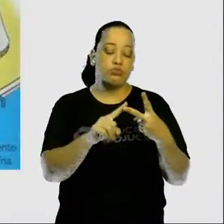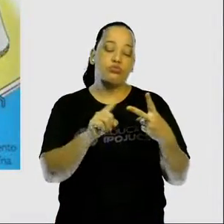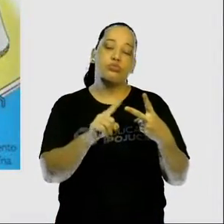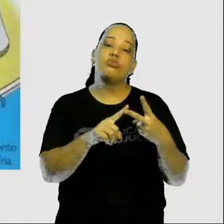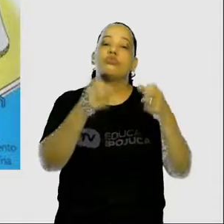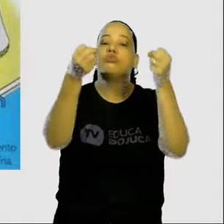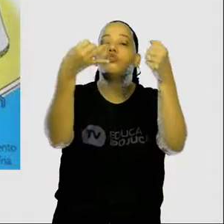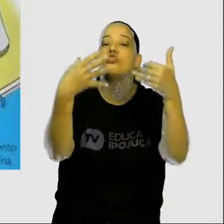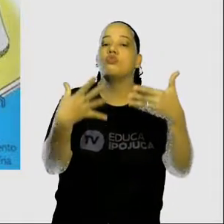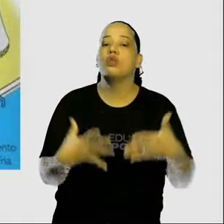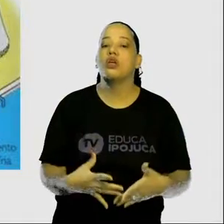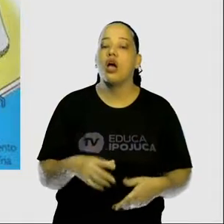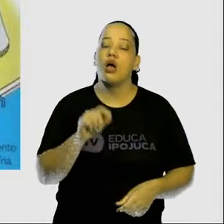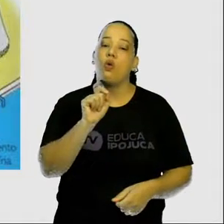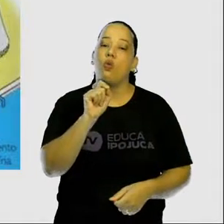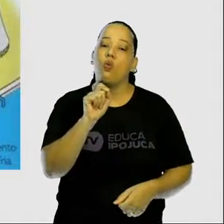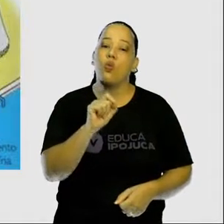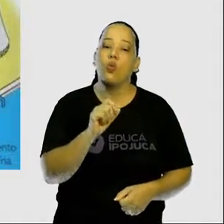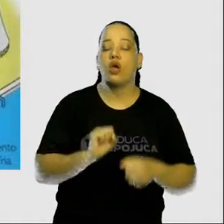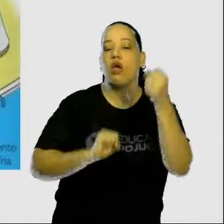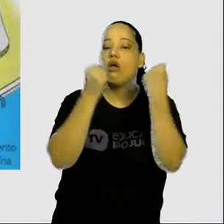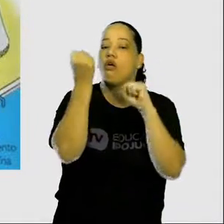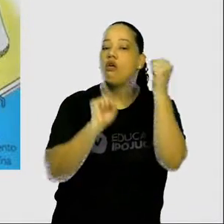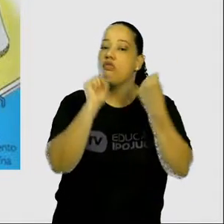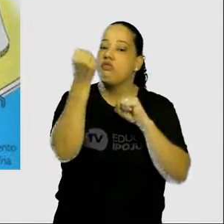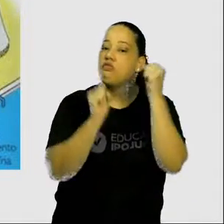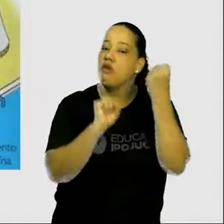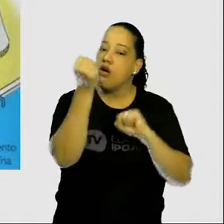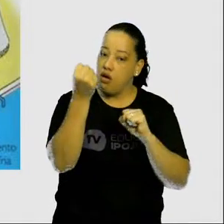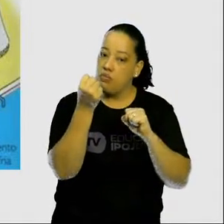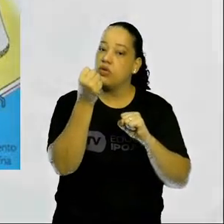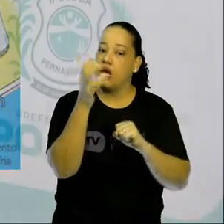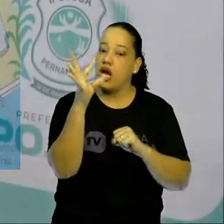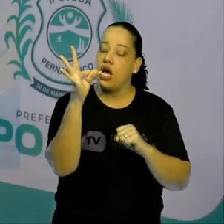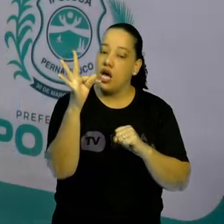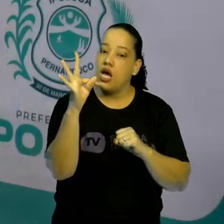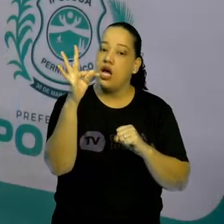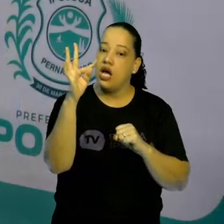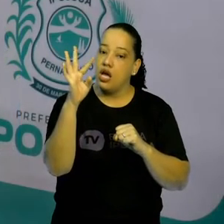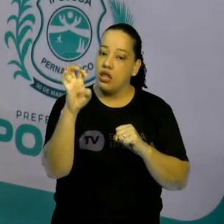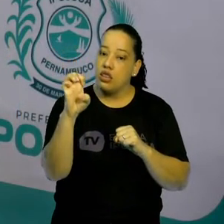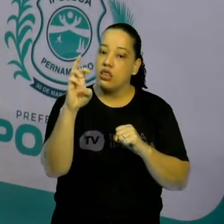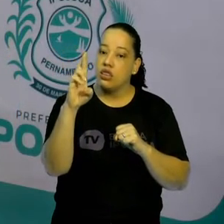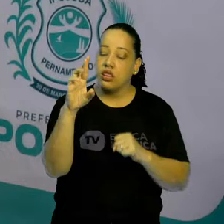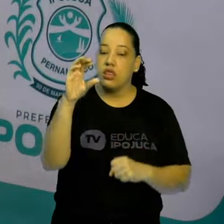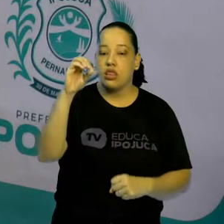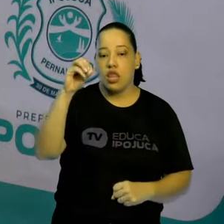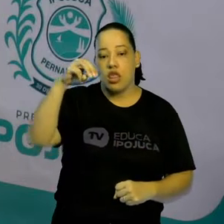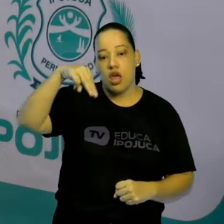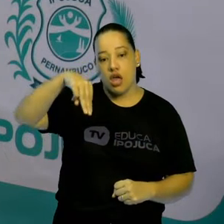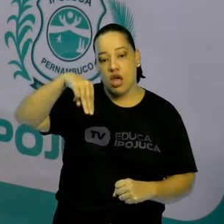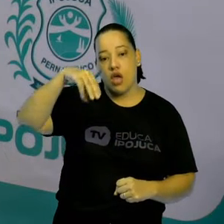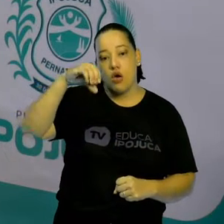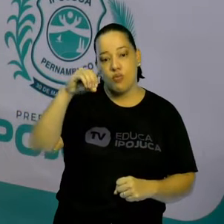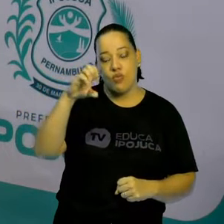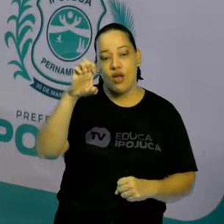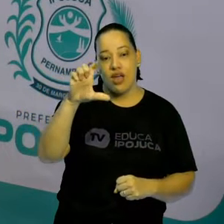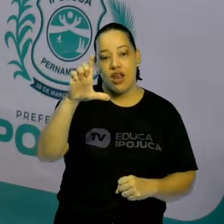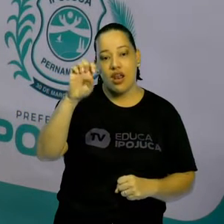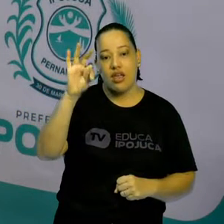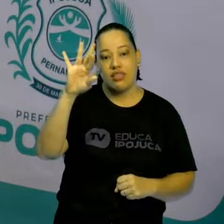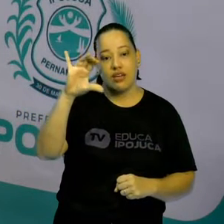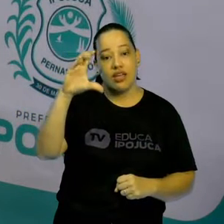as usinas termoelétricas. Lembra, são aquelas que a gente usa calor para gerar energia? Pois é, essa